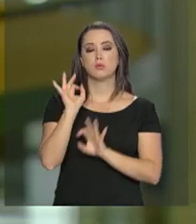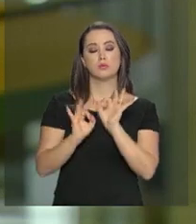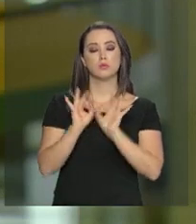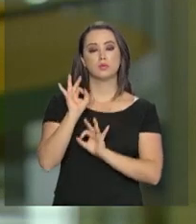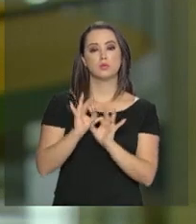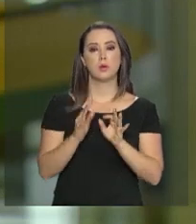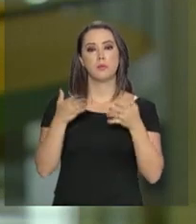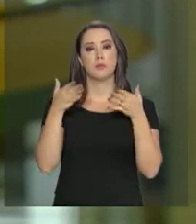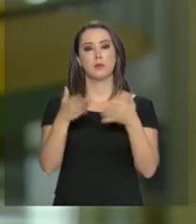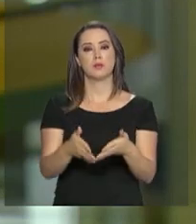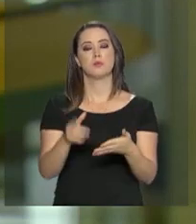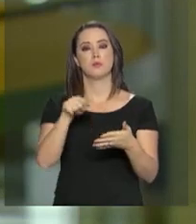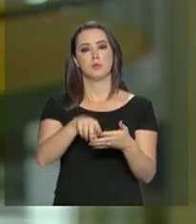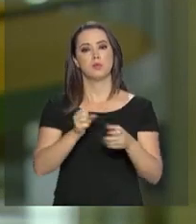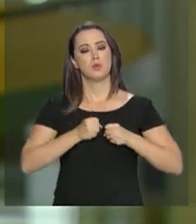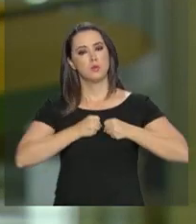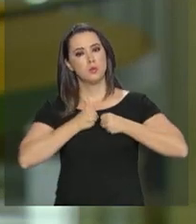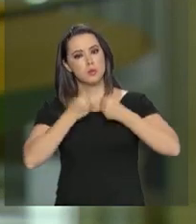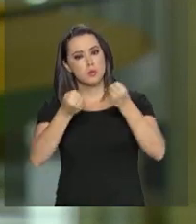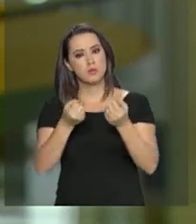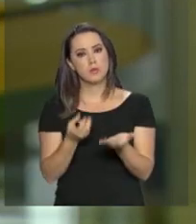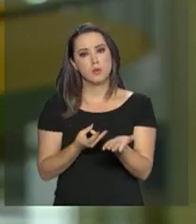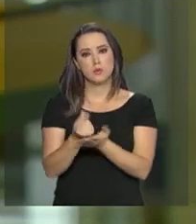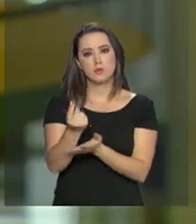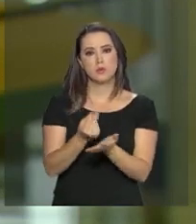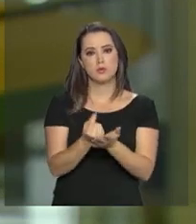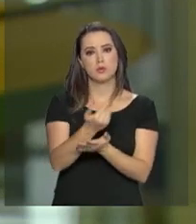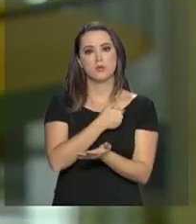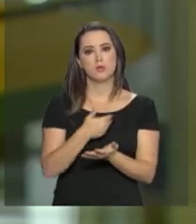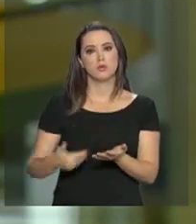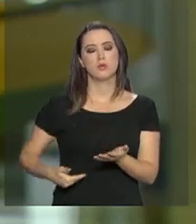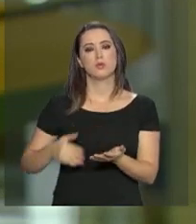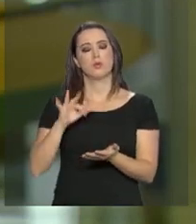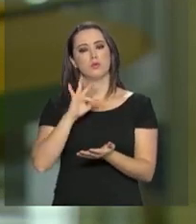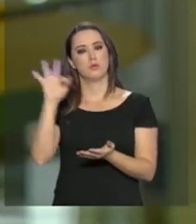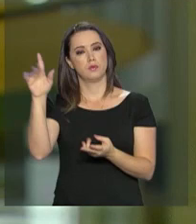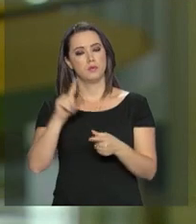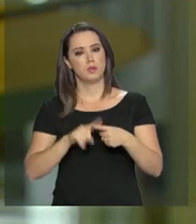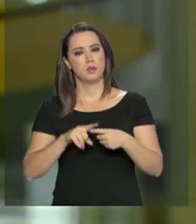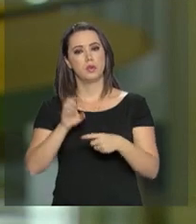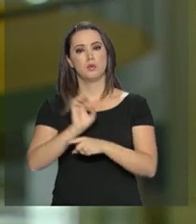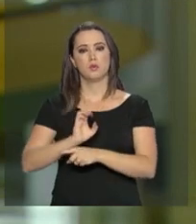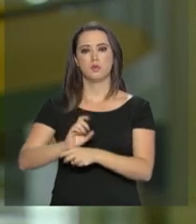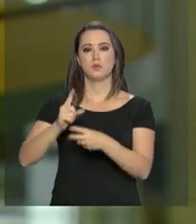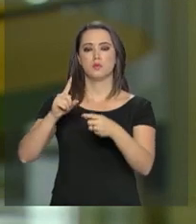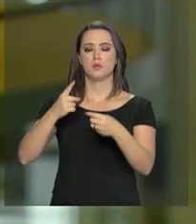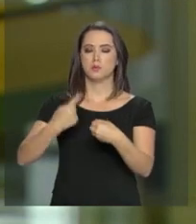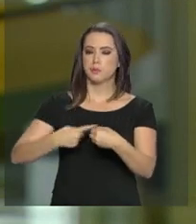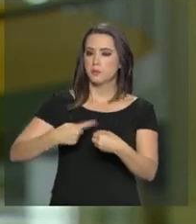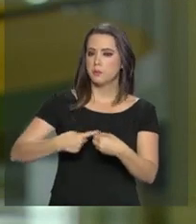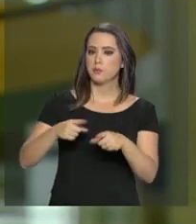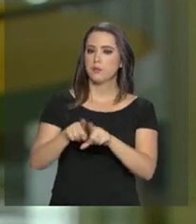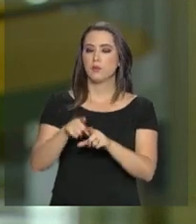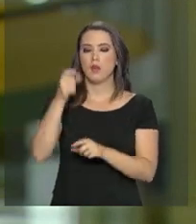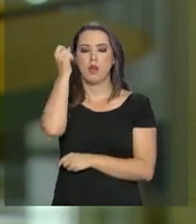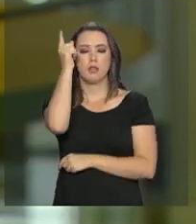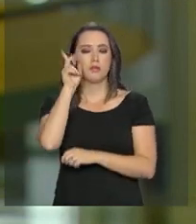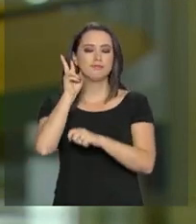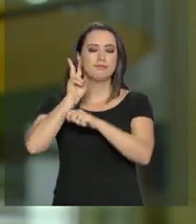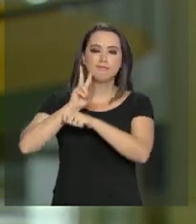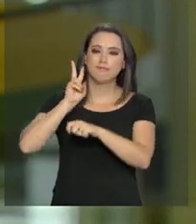participativa com esforços e recursos da união dos estados e dos municípios a idéia é garantir proteção